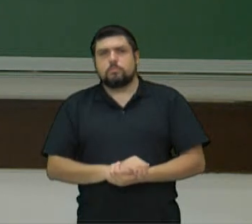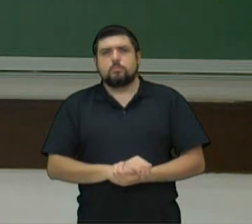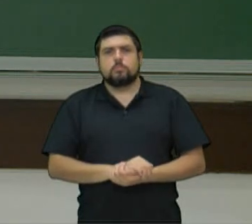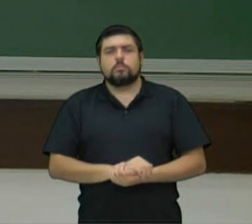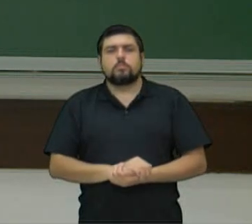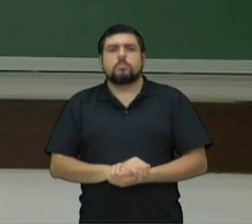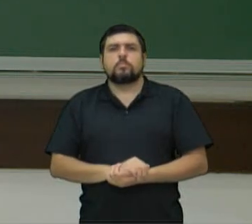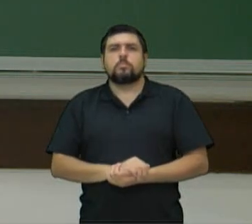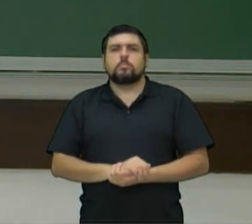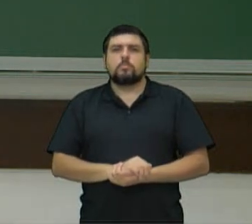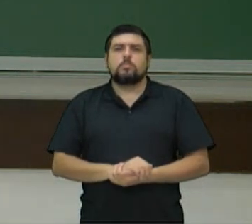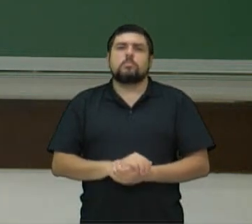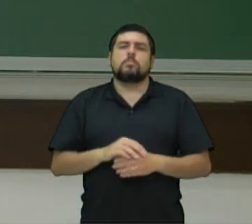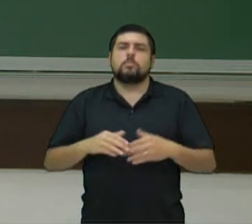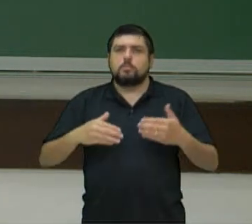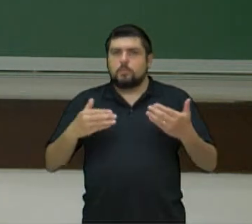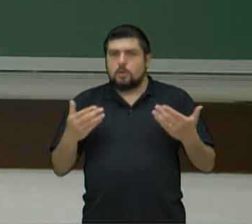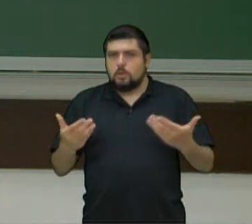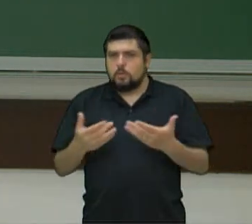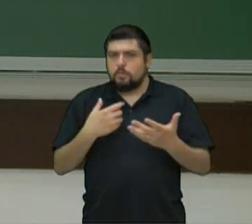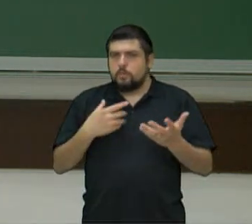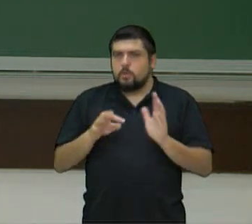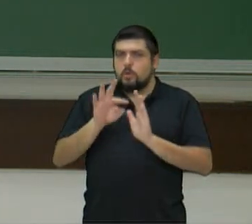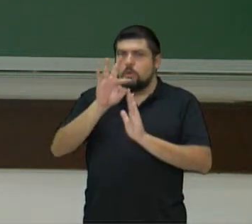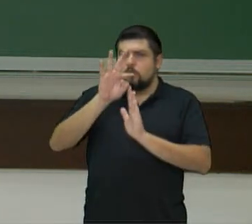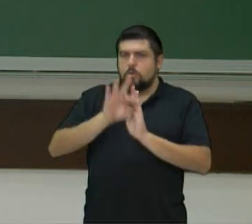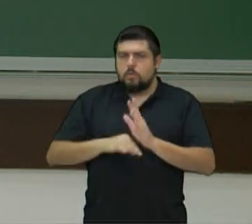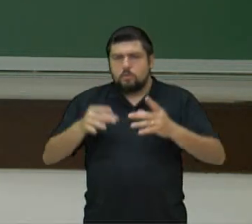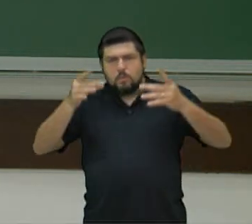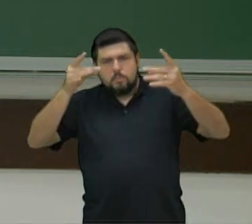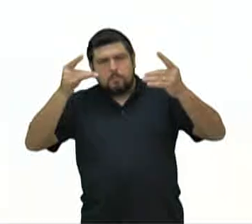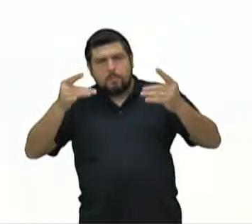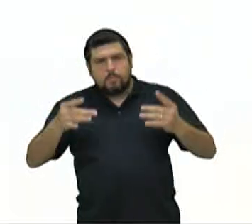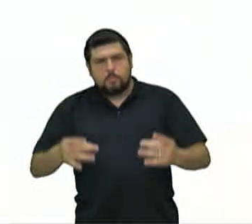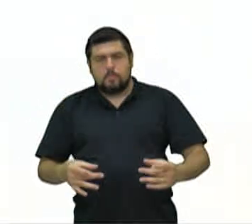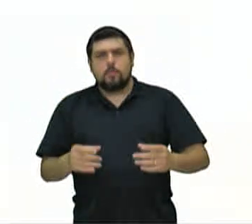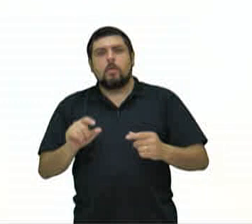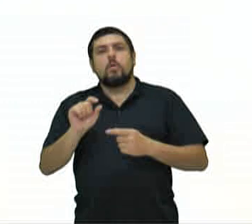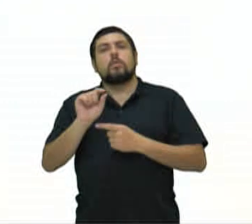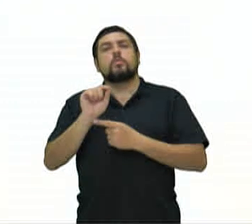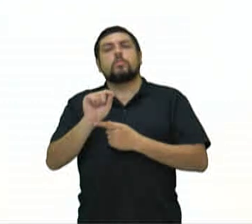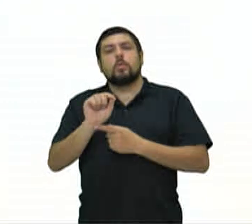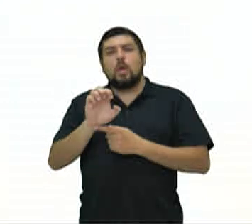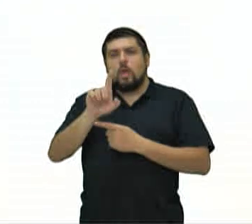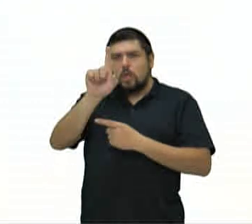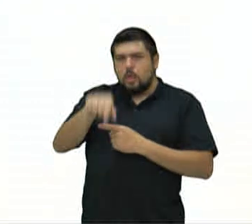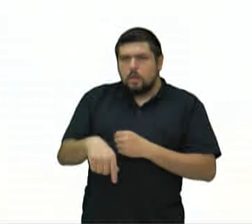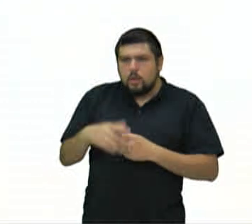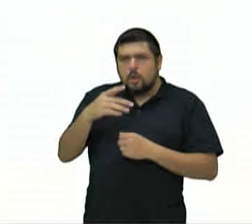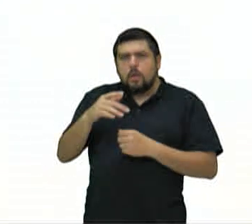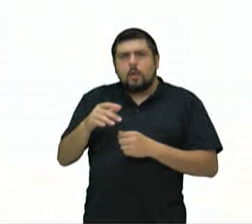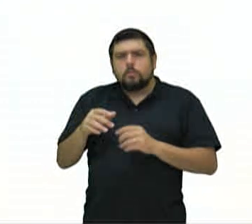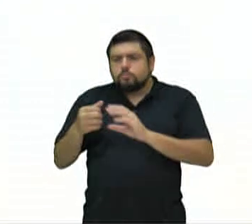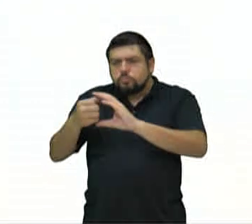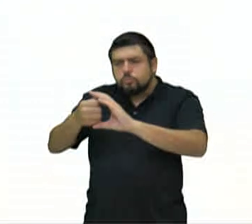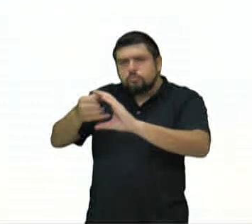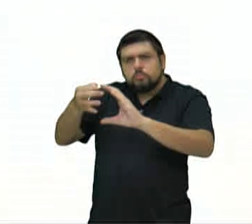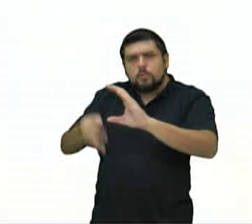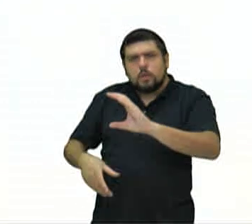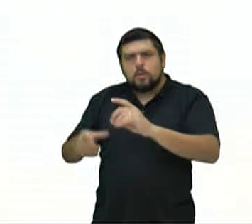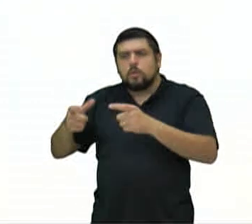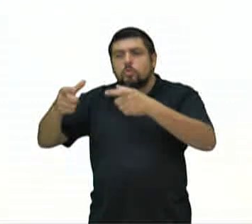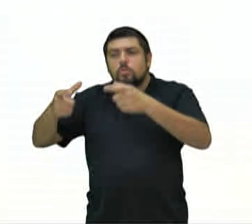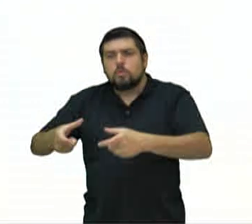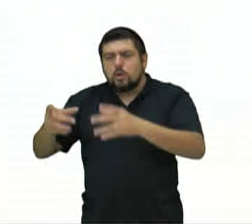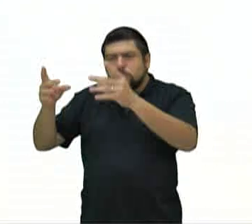olha. Nós vamos falar aqui do texto descritivo, que ele é aquele que detalha os aspectos de um determinado